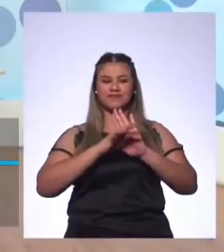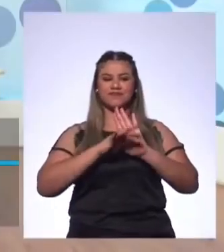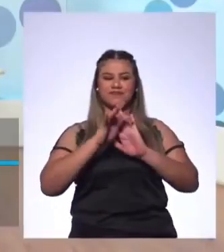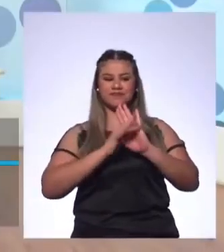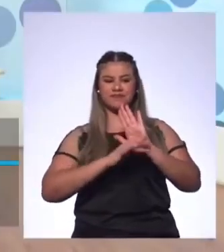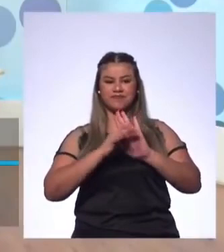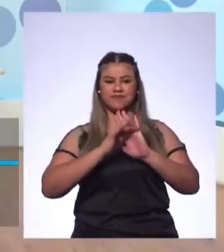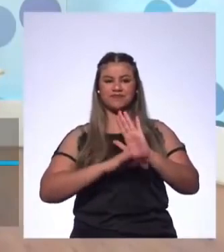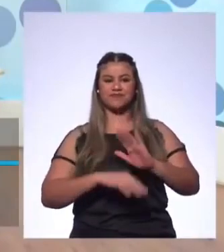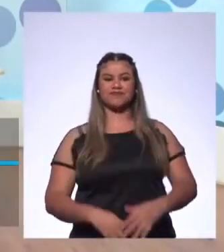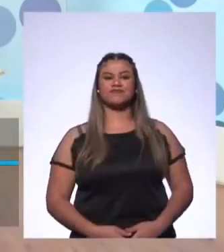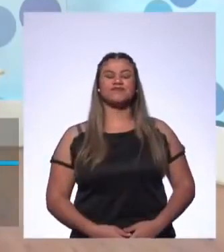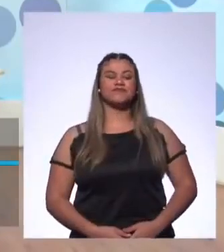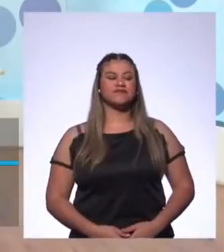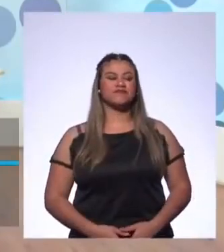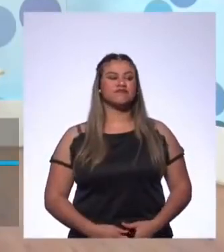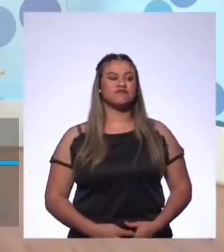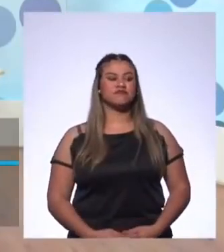texto pra gente?